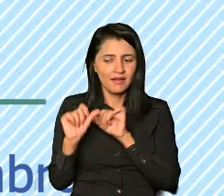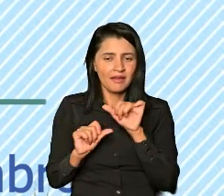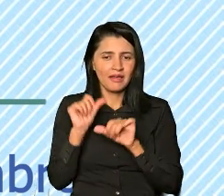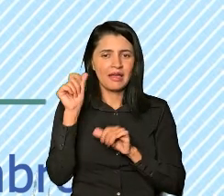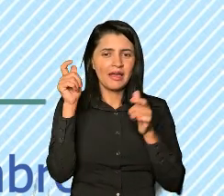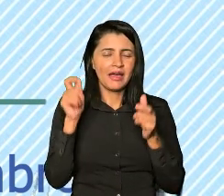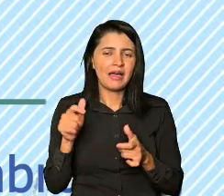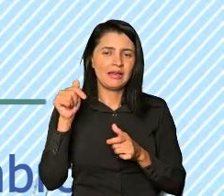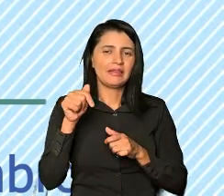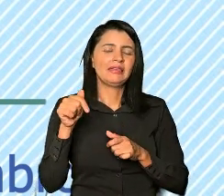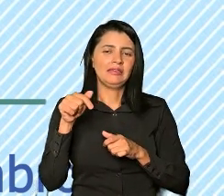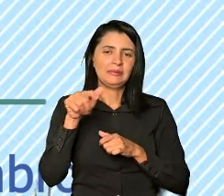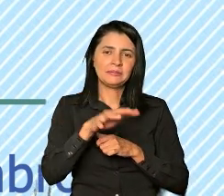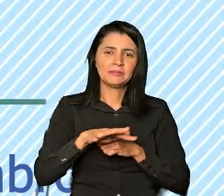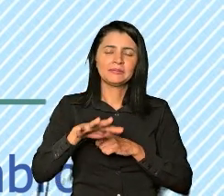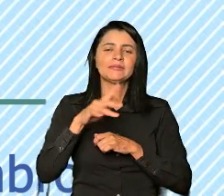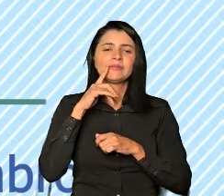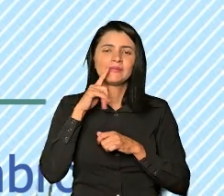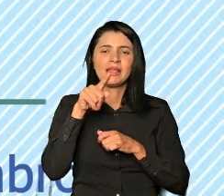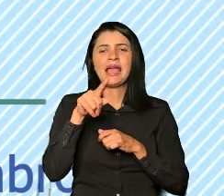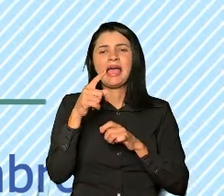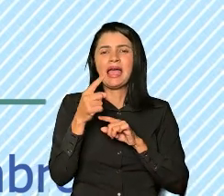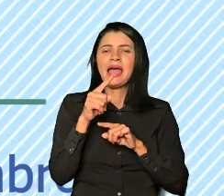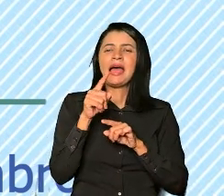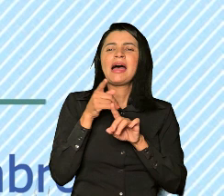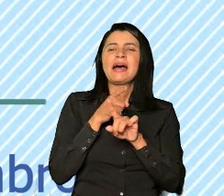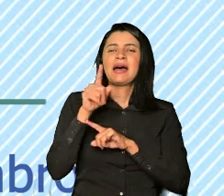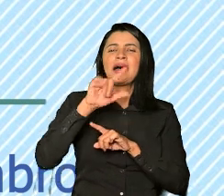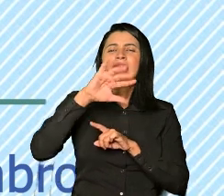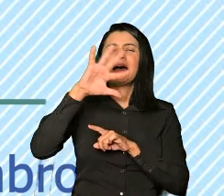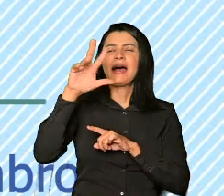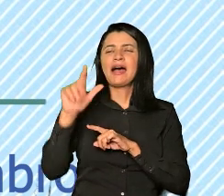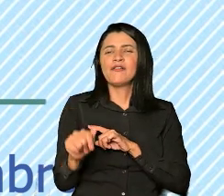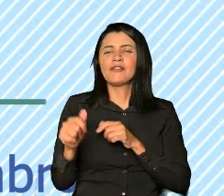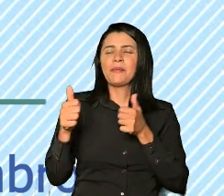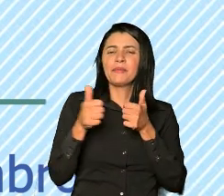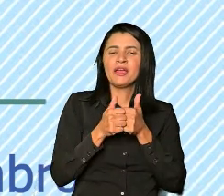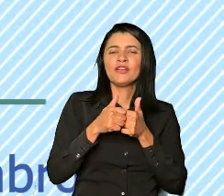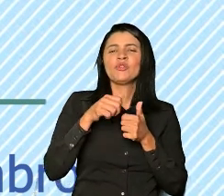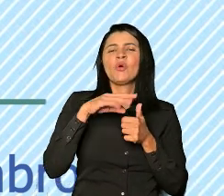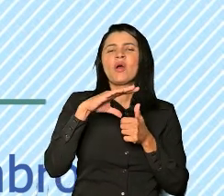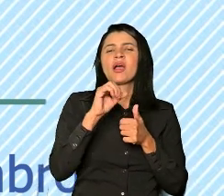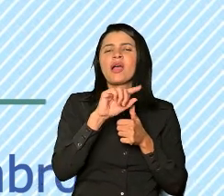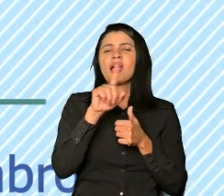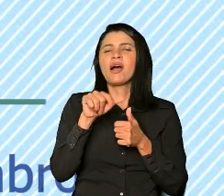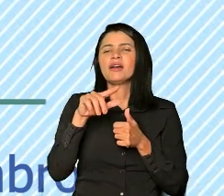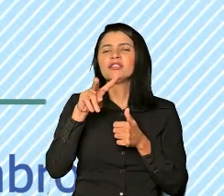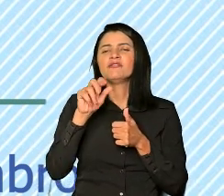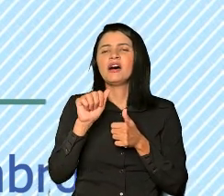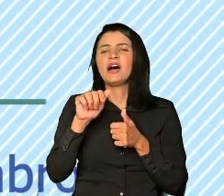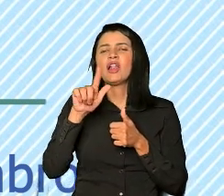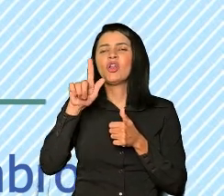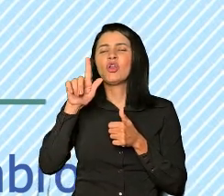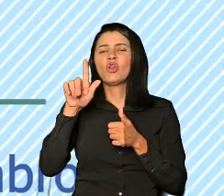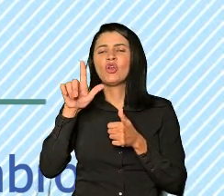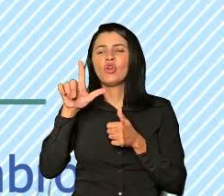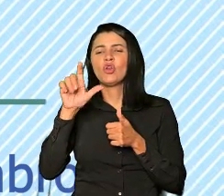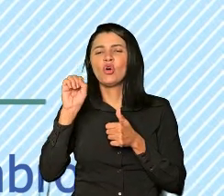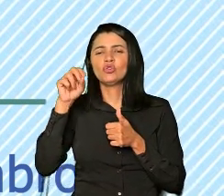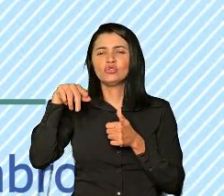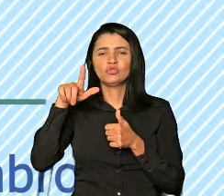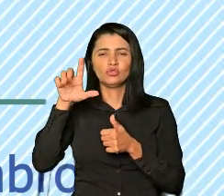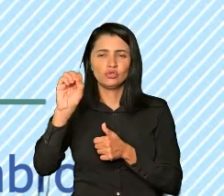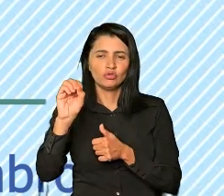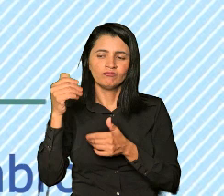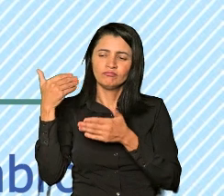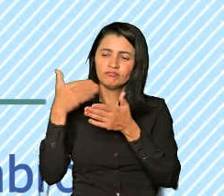praças públicas. Na pequena África, no território próximo ao Cais do Valongo, recentemente não, coisa de